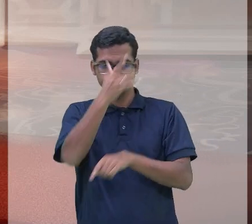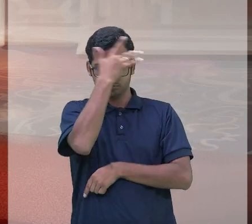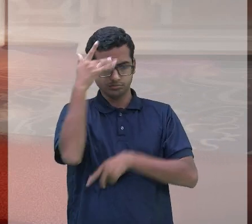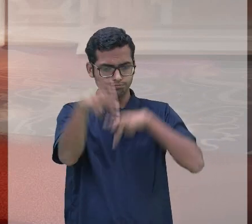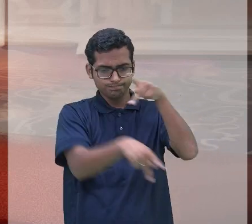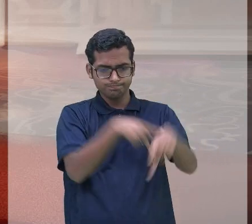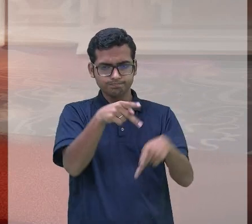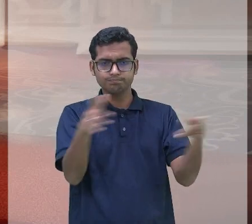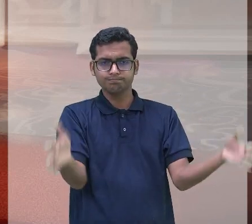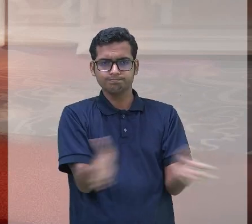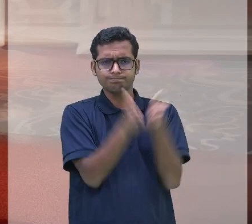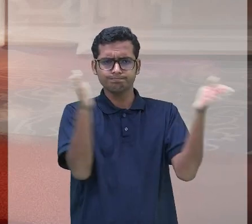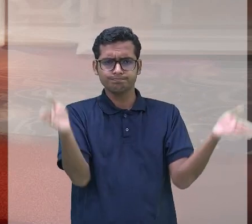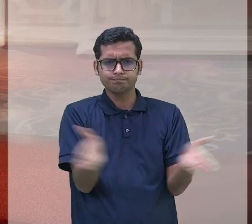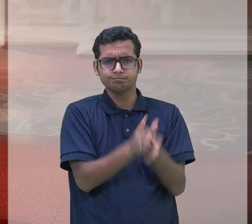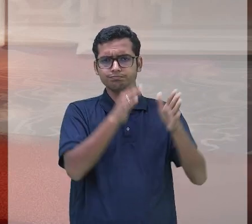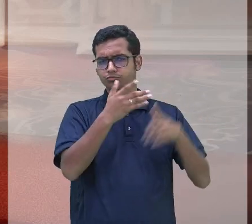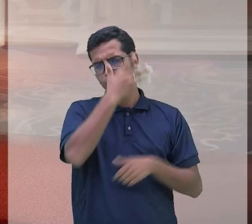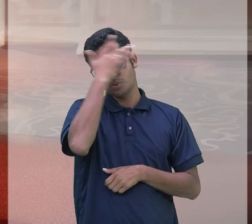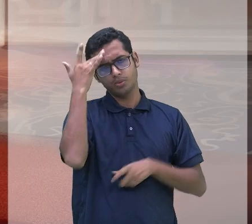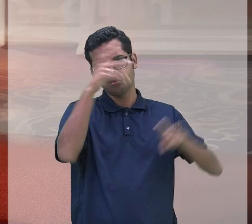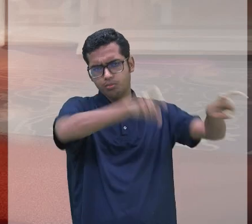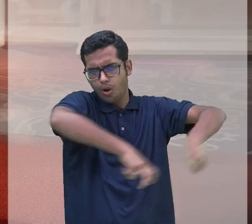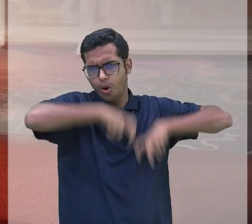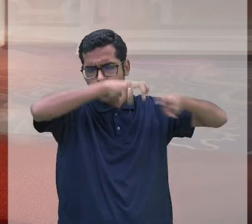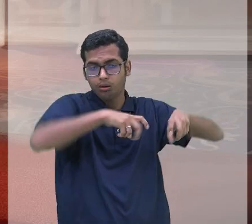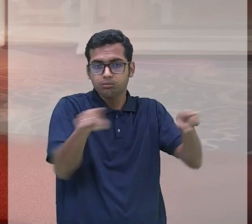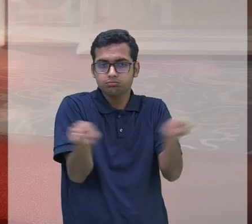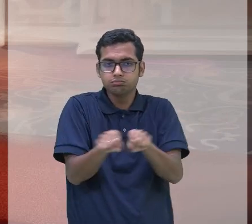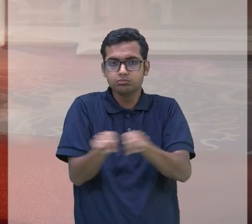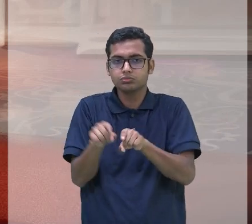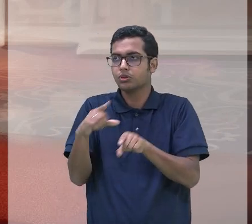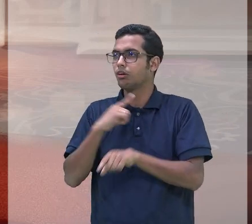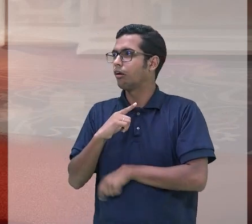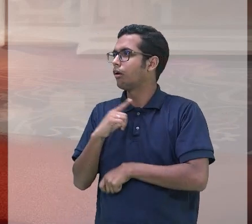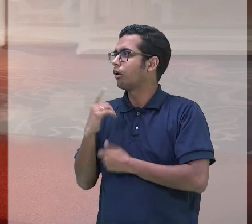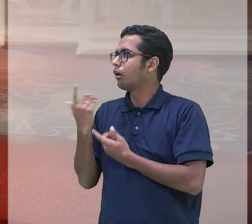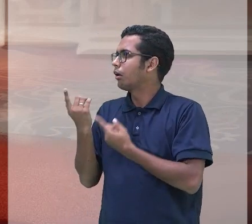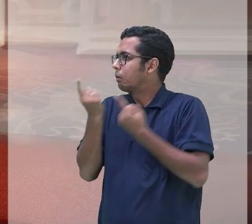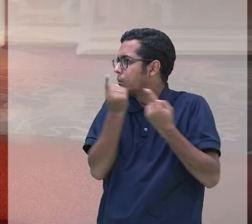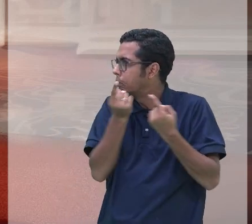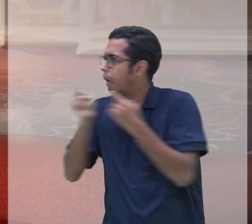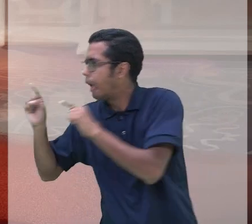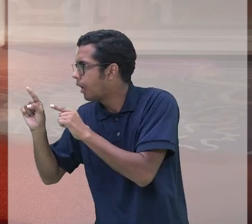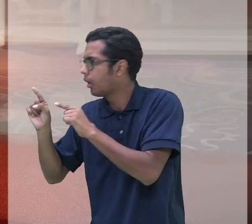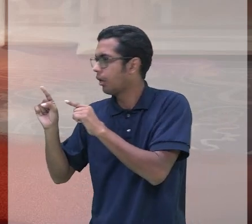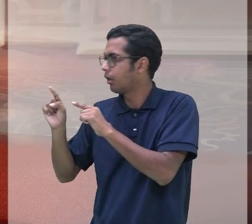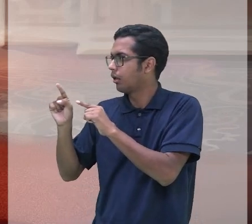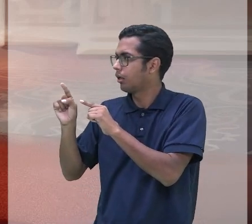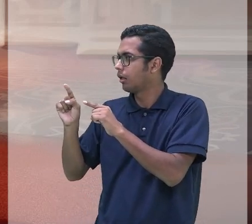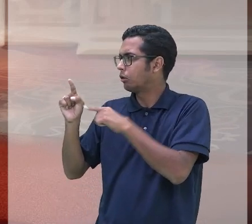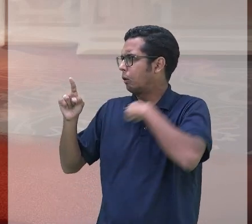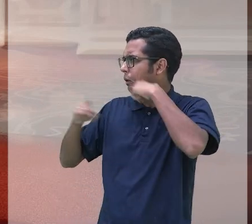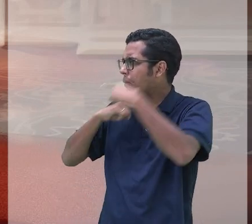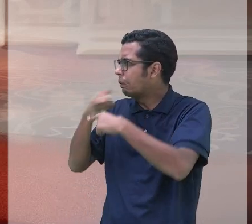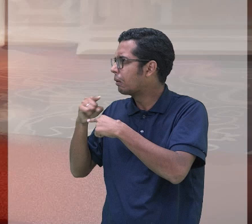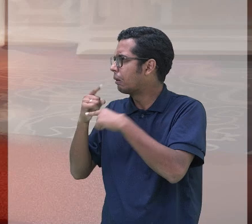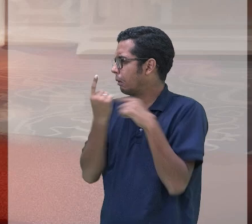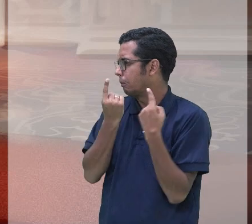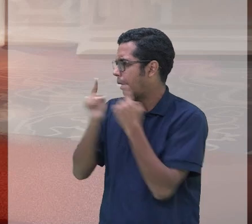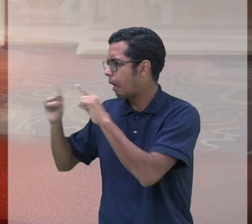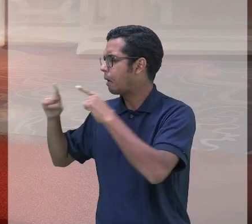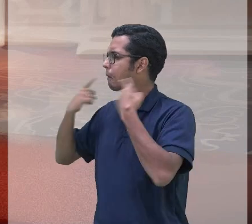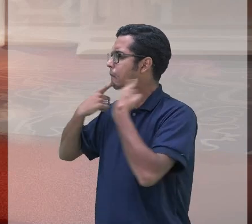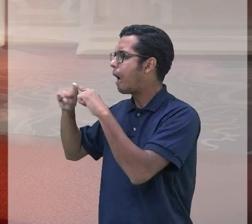mero camponês, um mero indivíduo da sociedade não é capaz de contestar a autoridade do rei, porque segundo